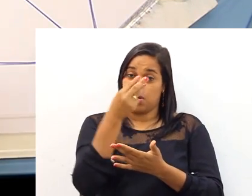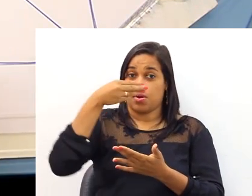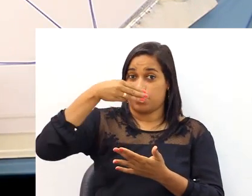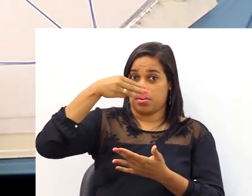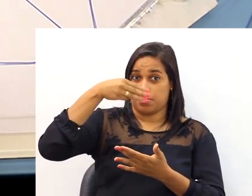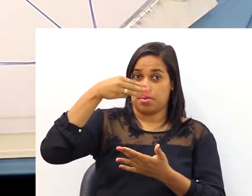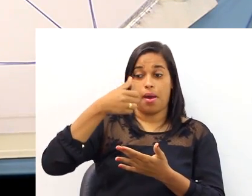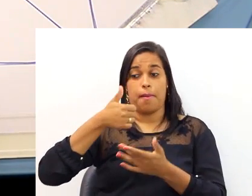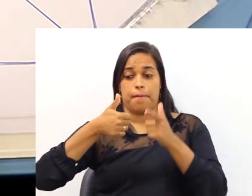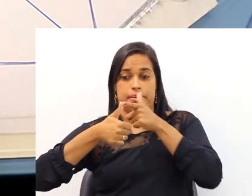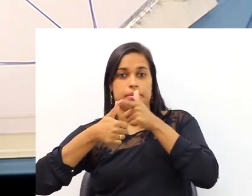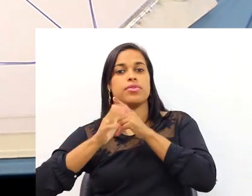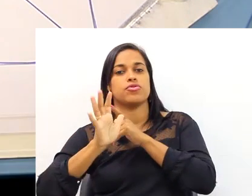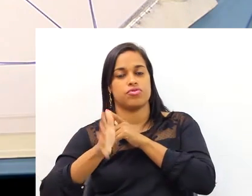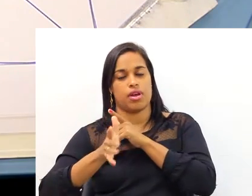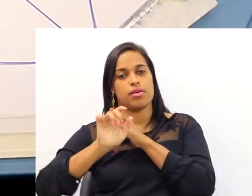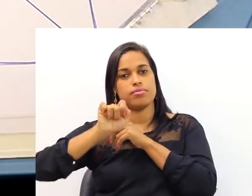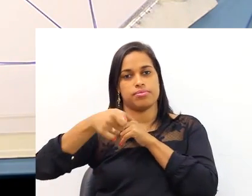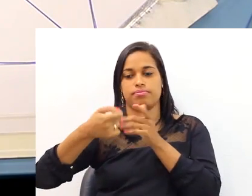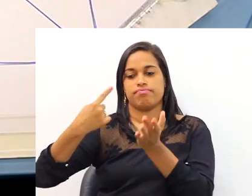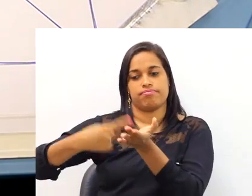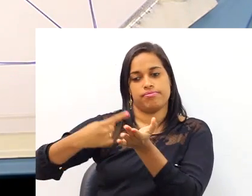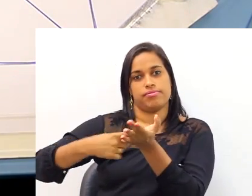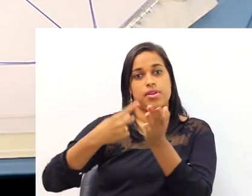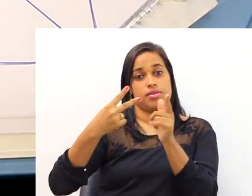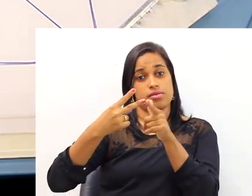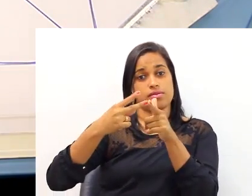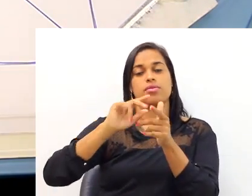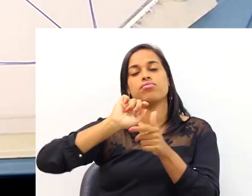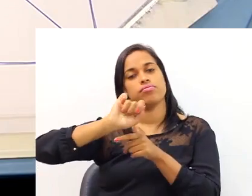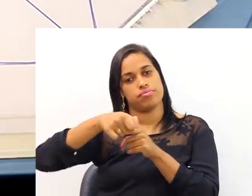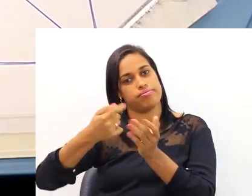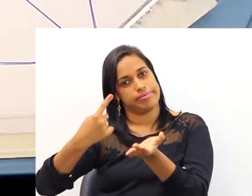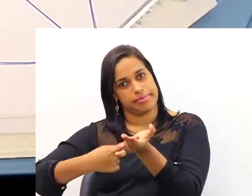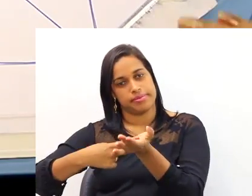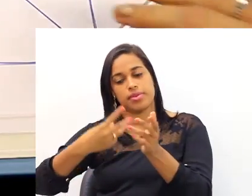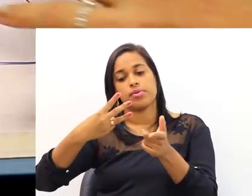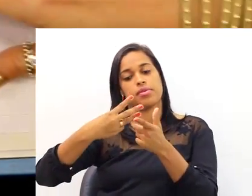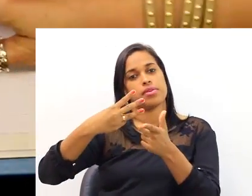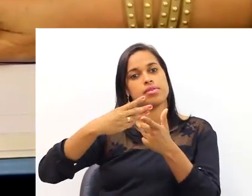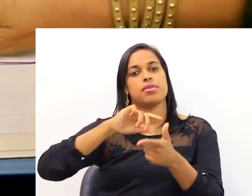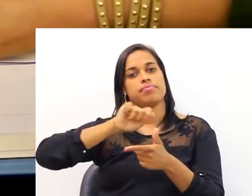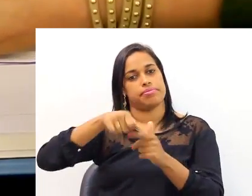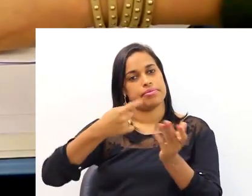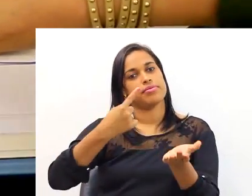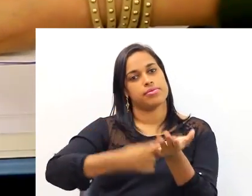metro, marquei o meu 1º metro, marquei meu 2º metro, vou marcar o meu 3º metro.